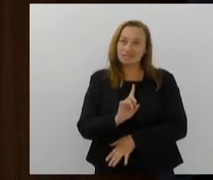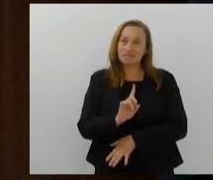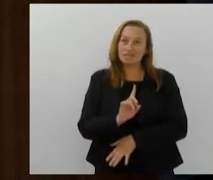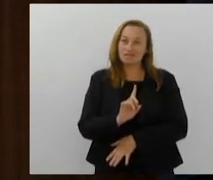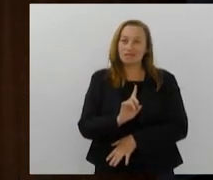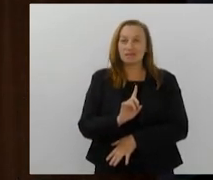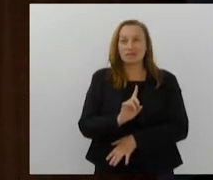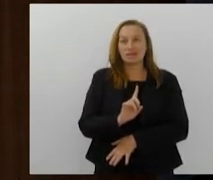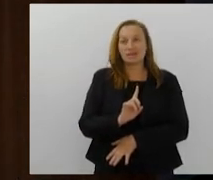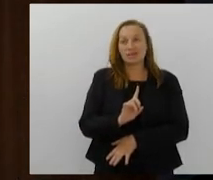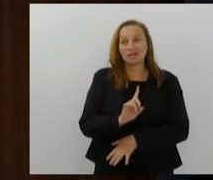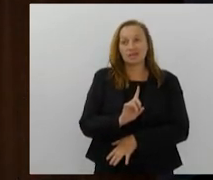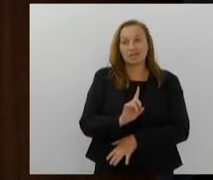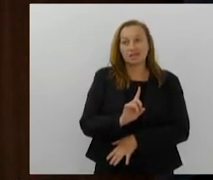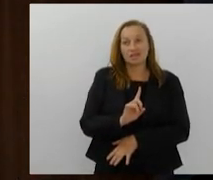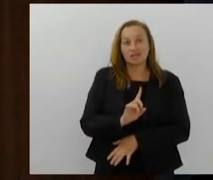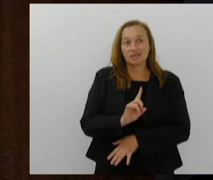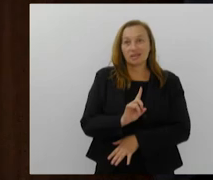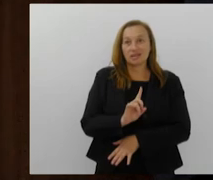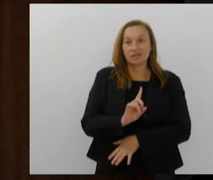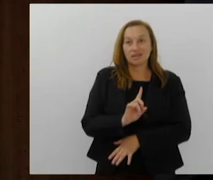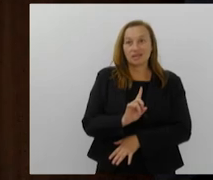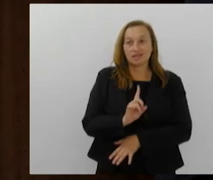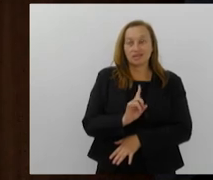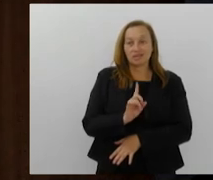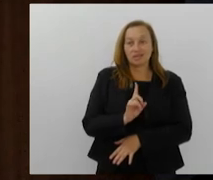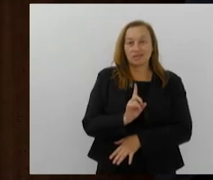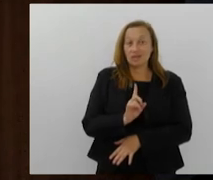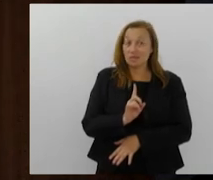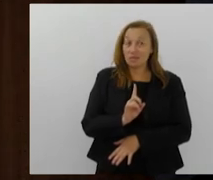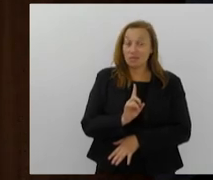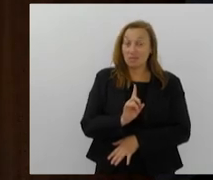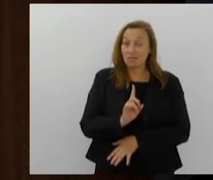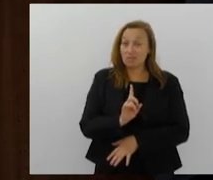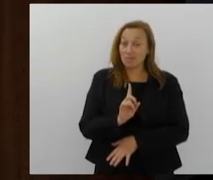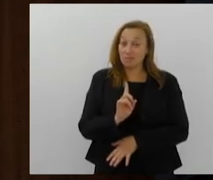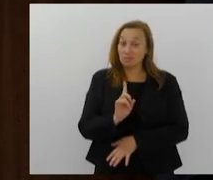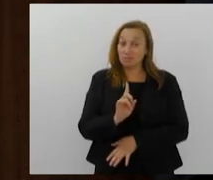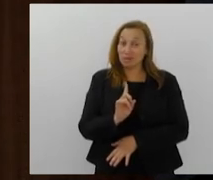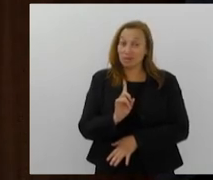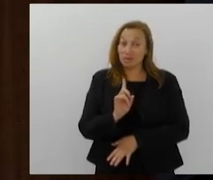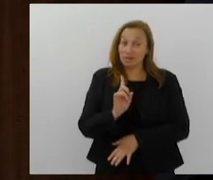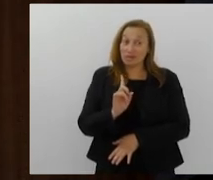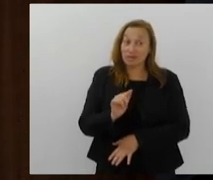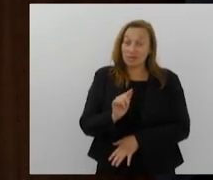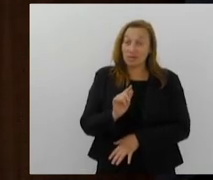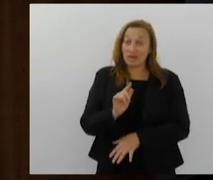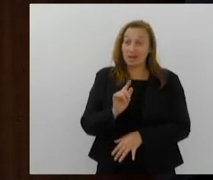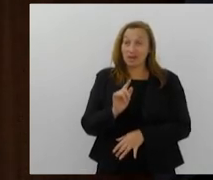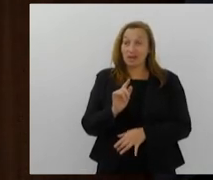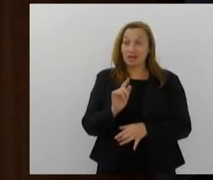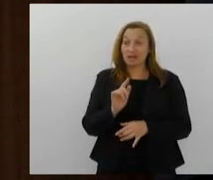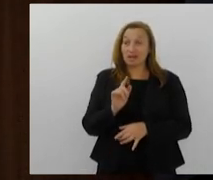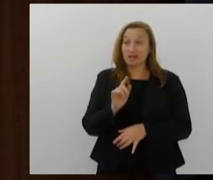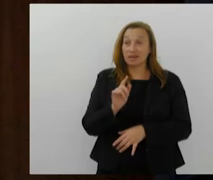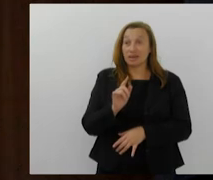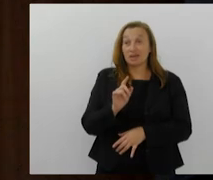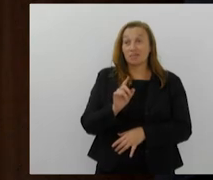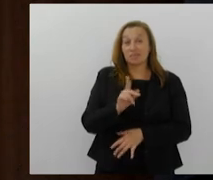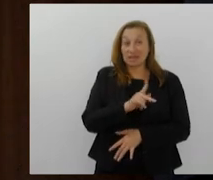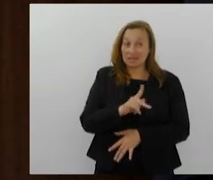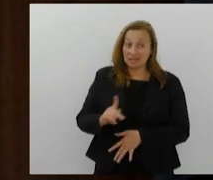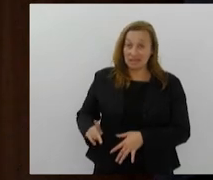o constrangimento que todo presidente tem, e estava mais ousado, viu, presidente Bacelar?